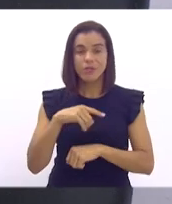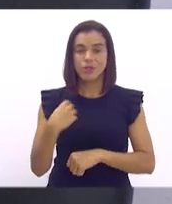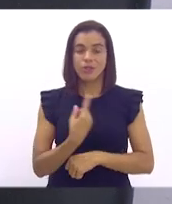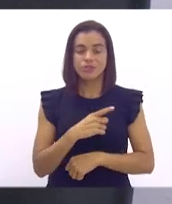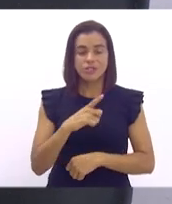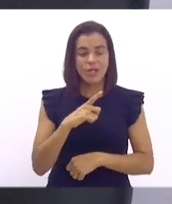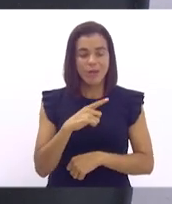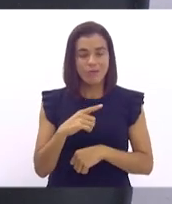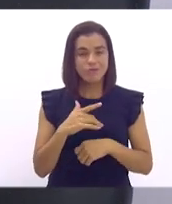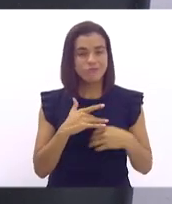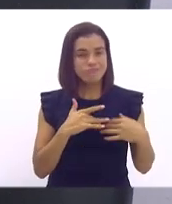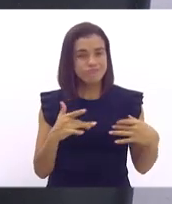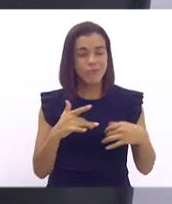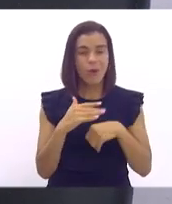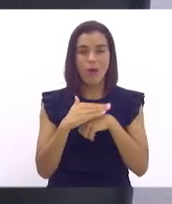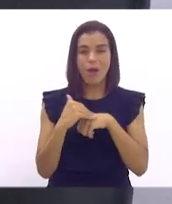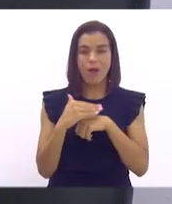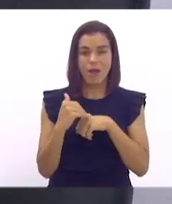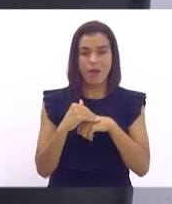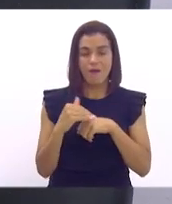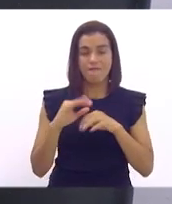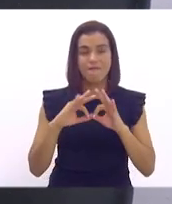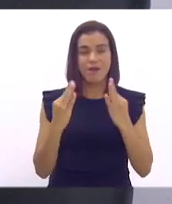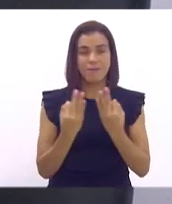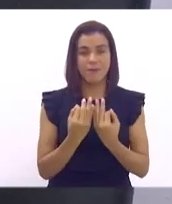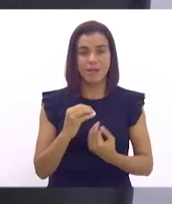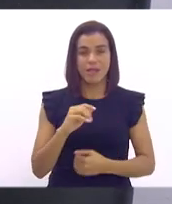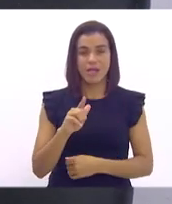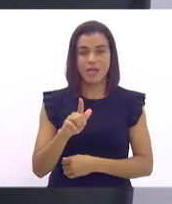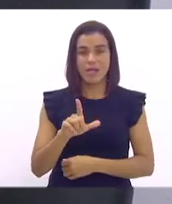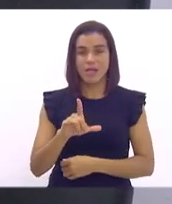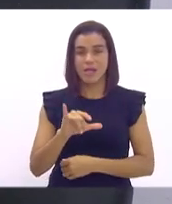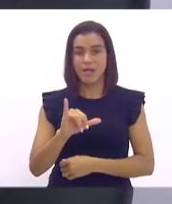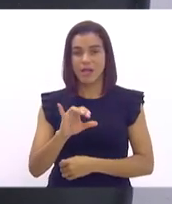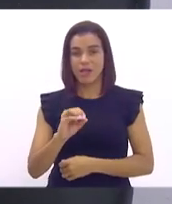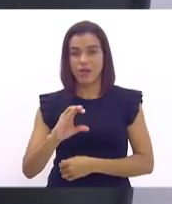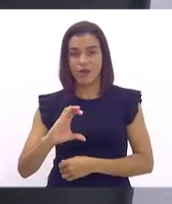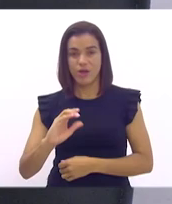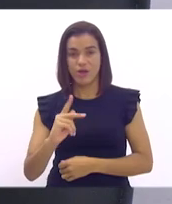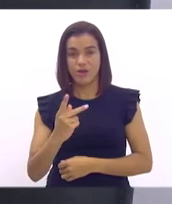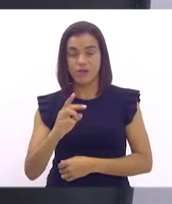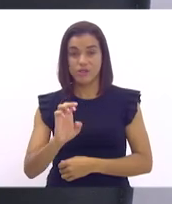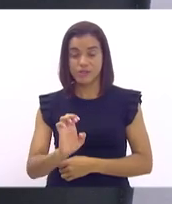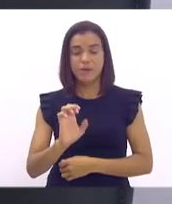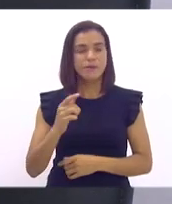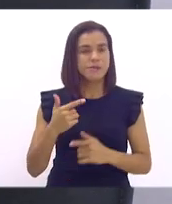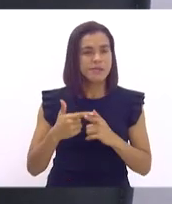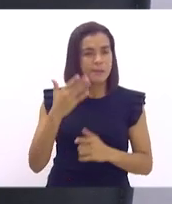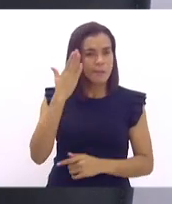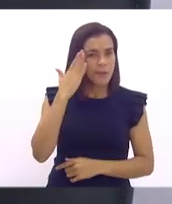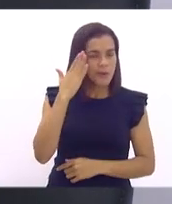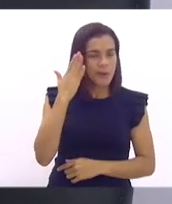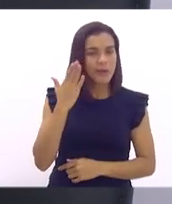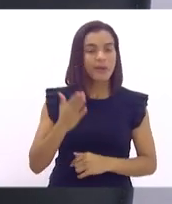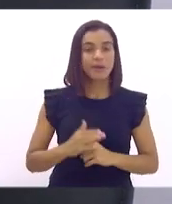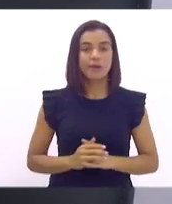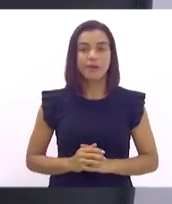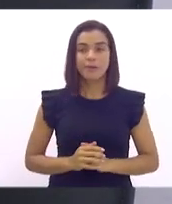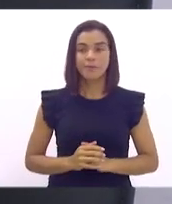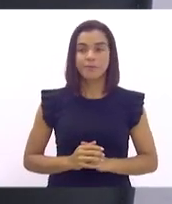apreço especial pela família Glioche, pelo seu trabalho no Ministério Público. Sabe por quê, deputada Índia Armelau? Eu